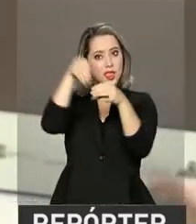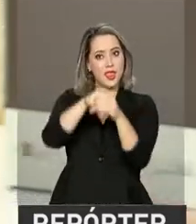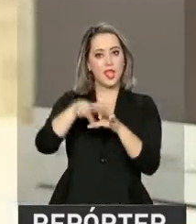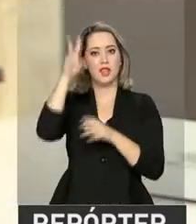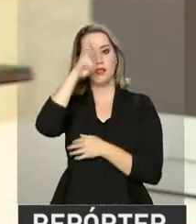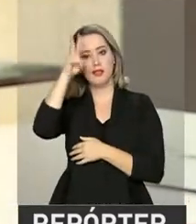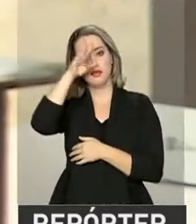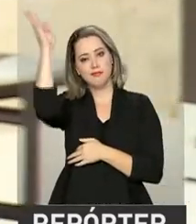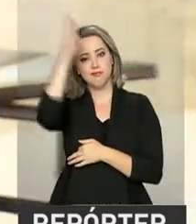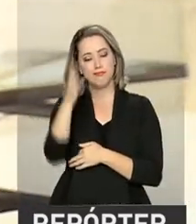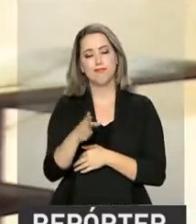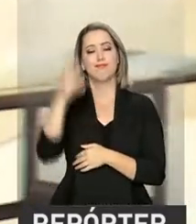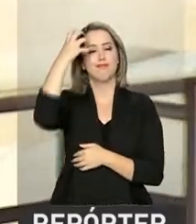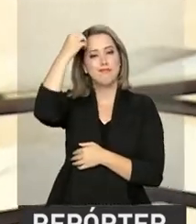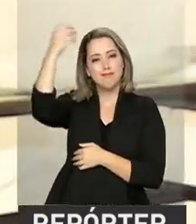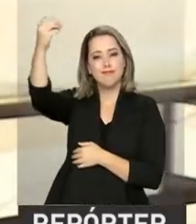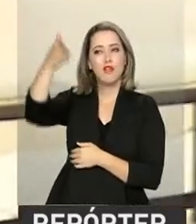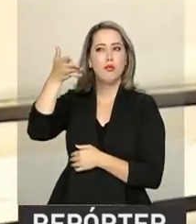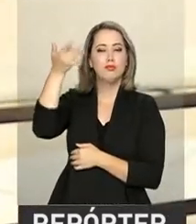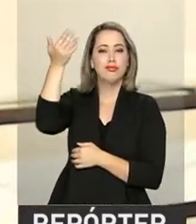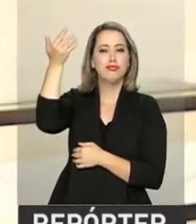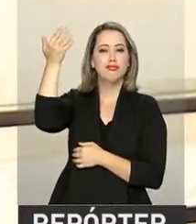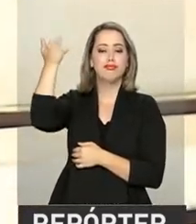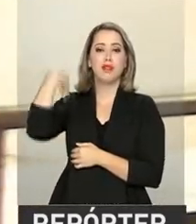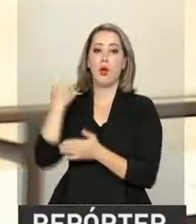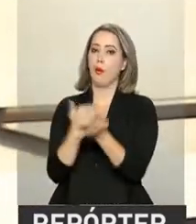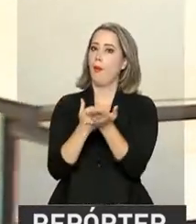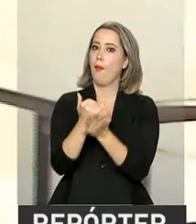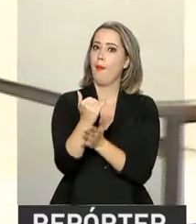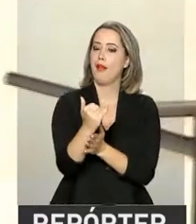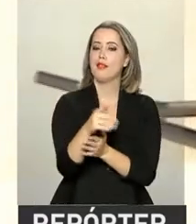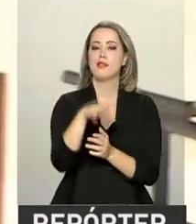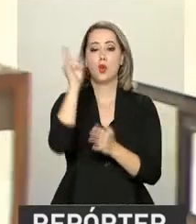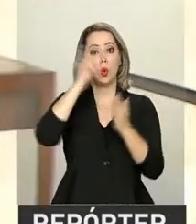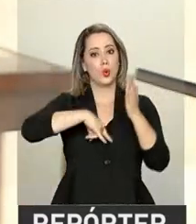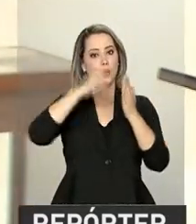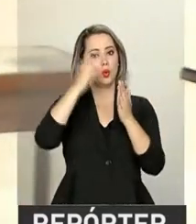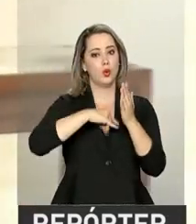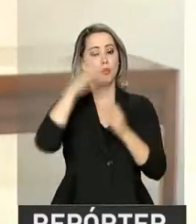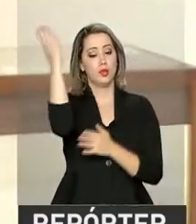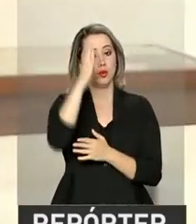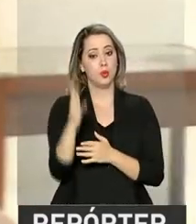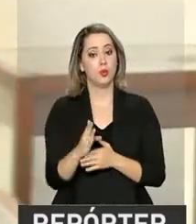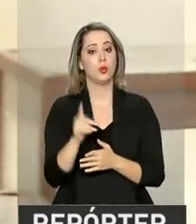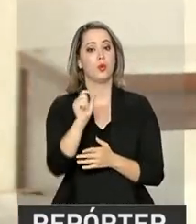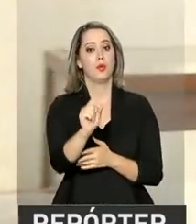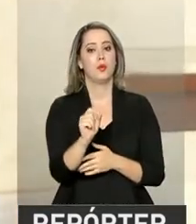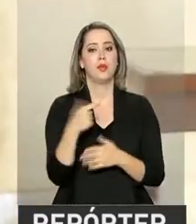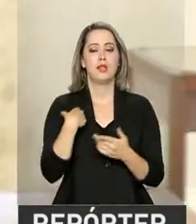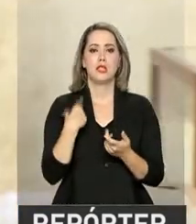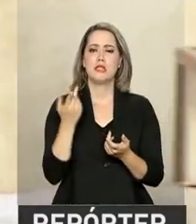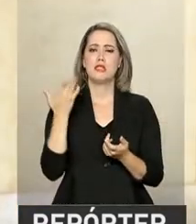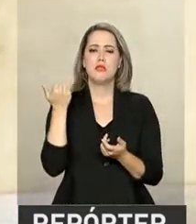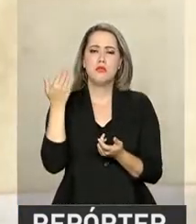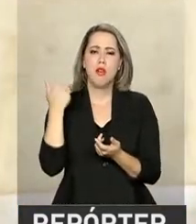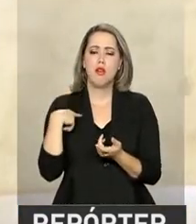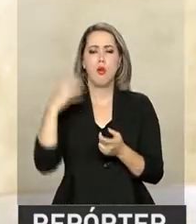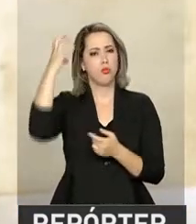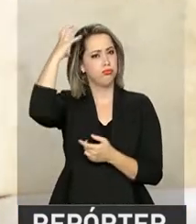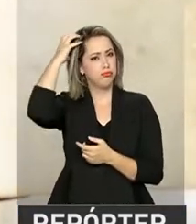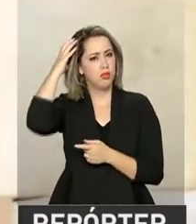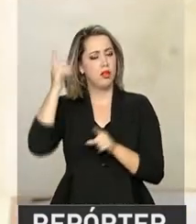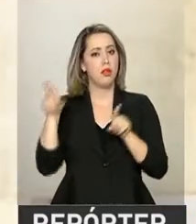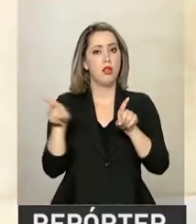essa viagem no tempo começa com documentos do brasil colônia passa pelo período imperial e sem